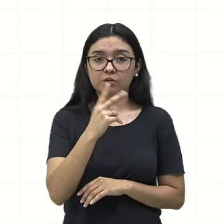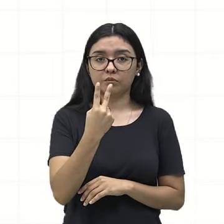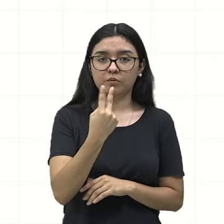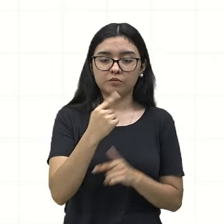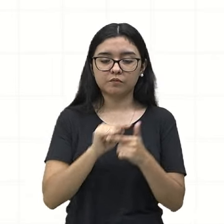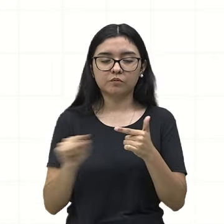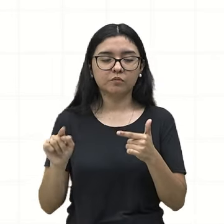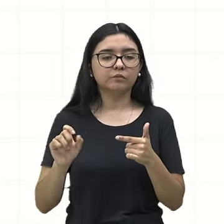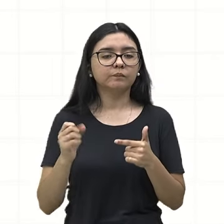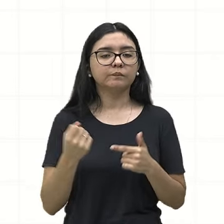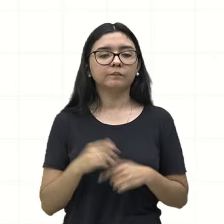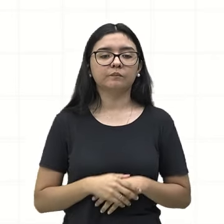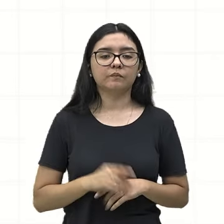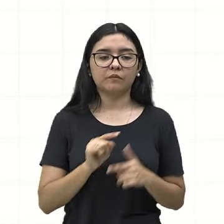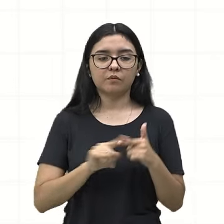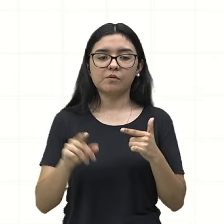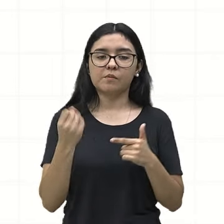Número 8,